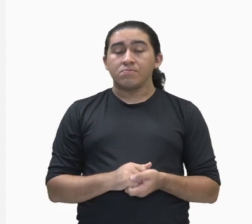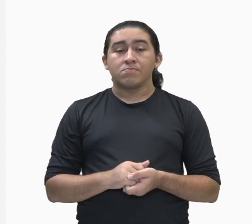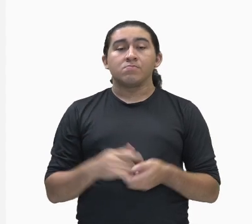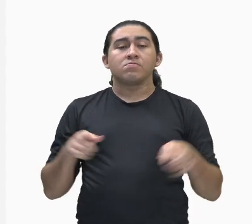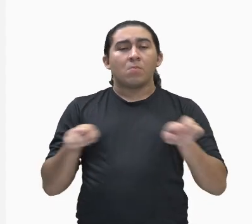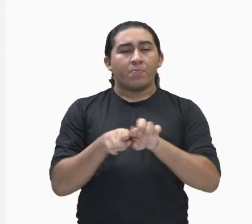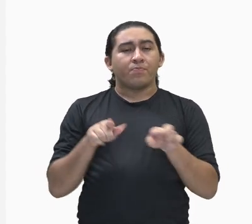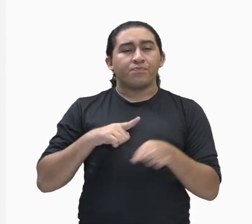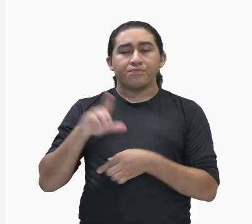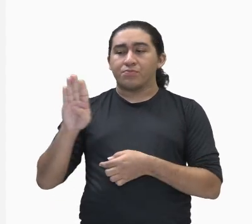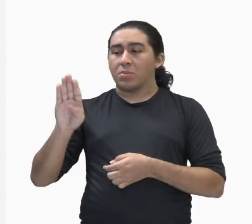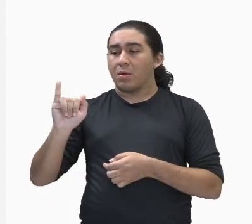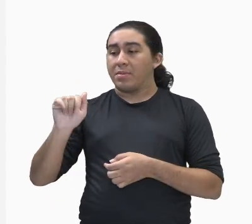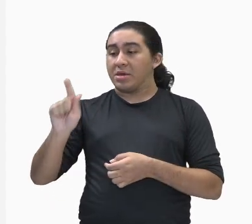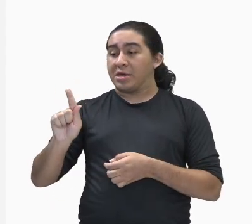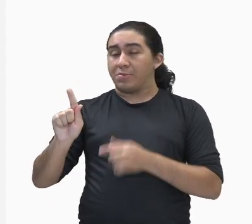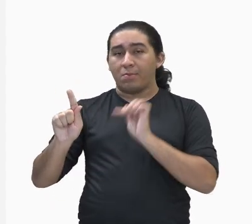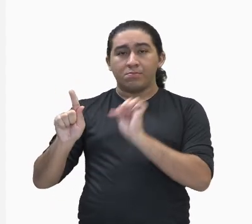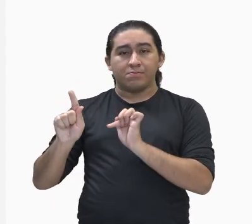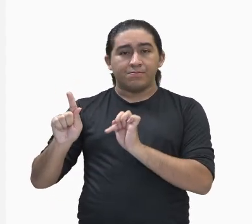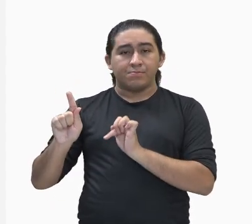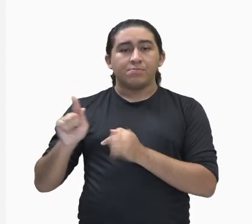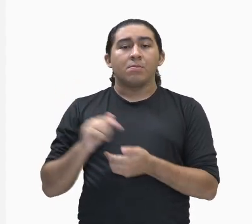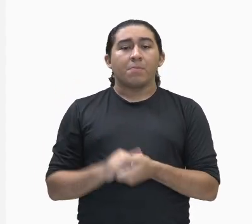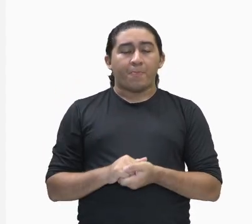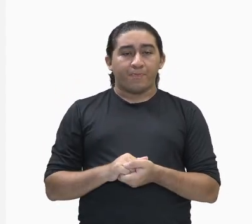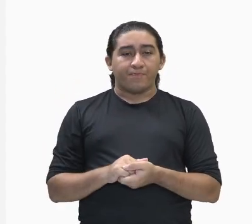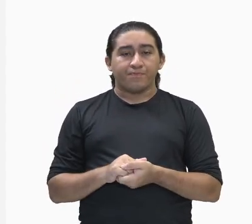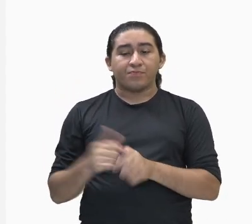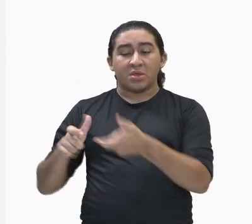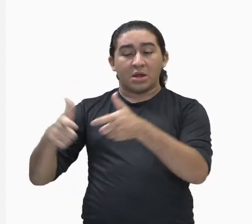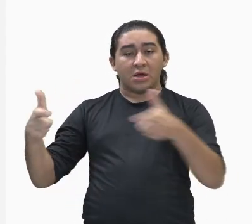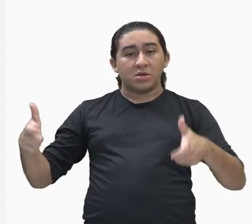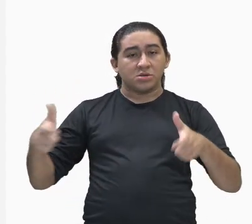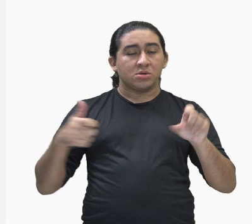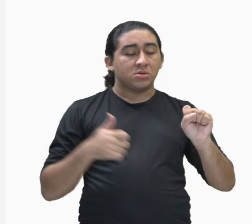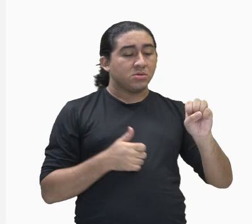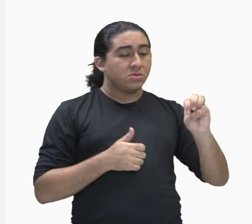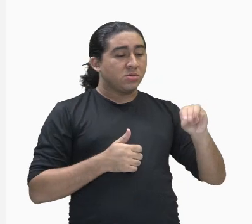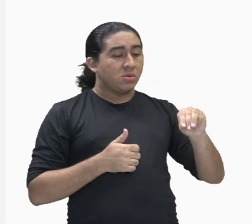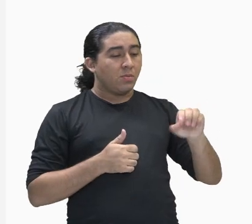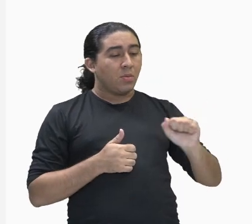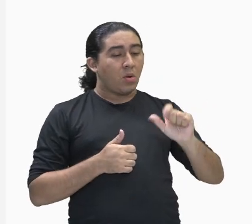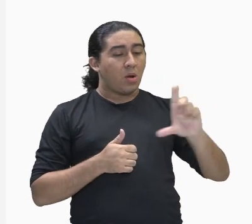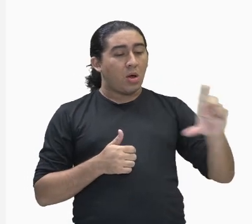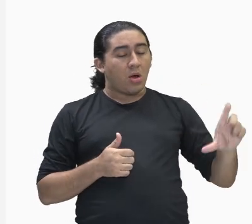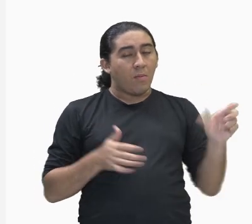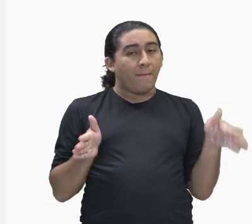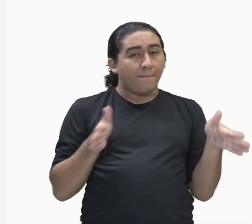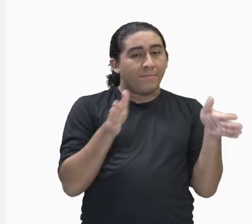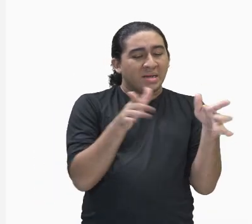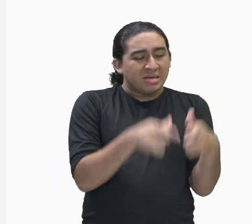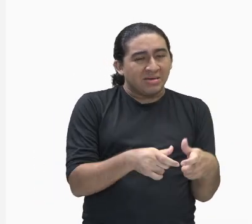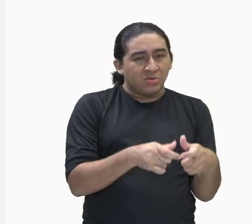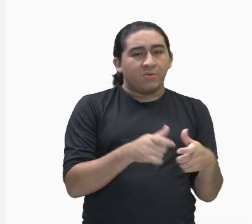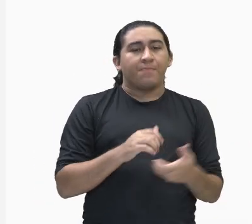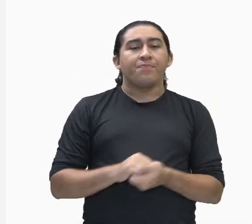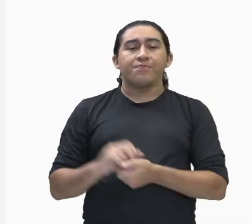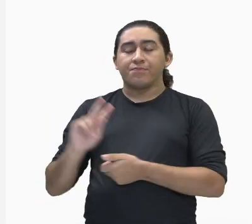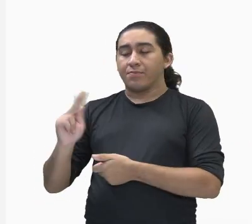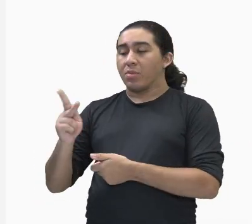depois big, né? O seu antônimo é small, big é grande, small pequeno.